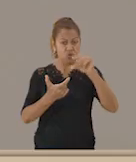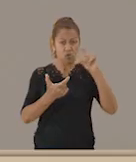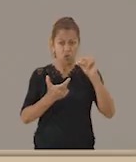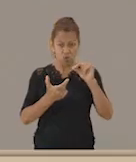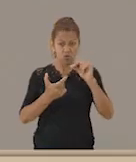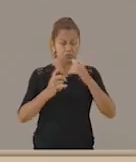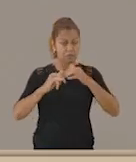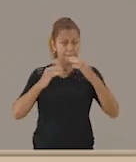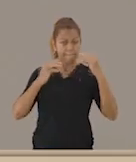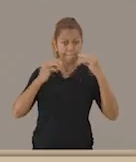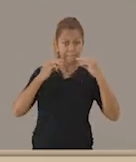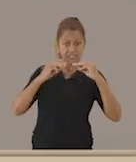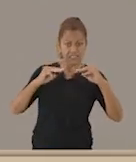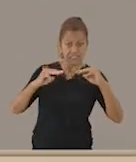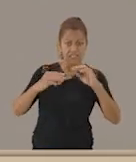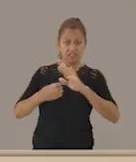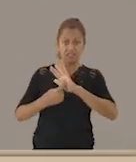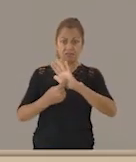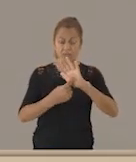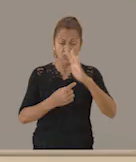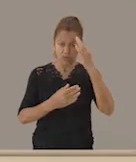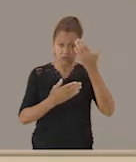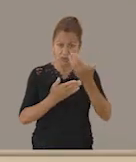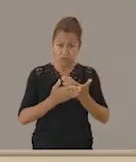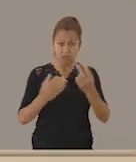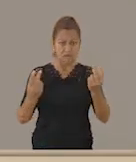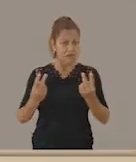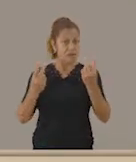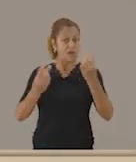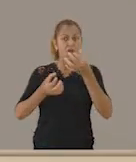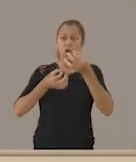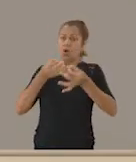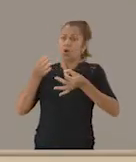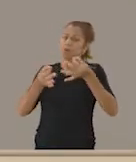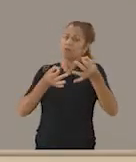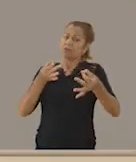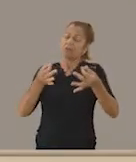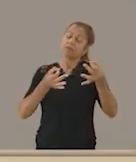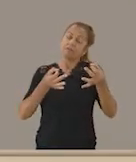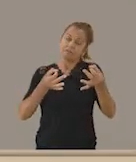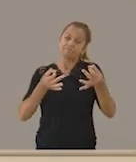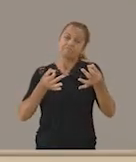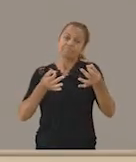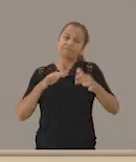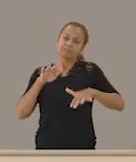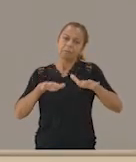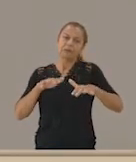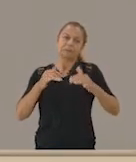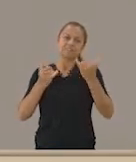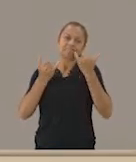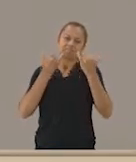uma mensagem que reflete as crenças, valores e opiniões de um determinado veículo.